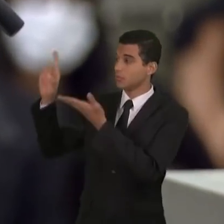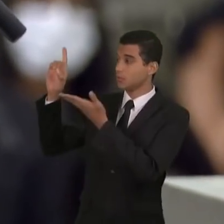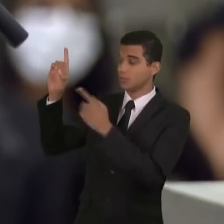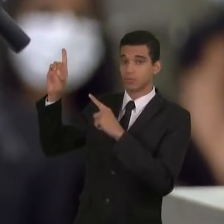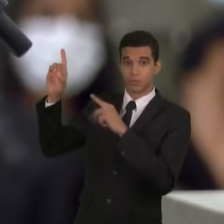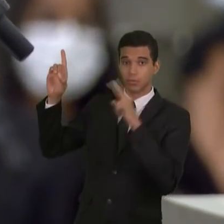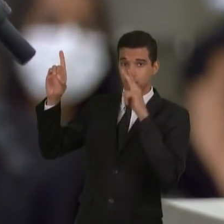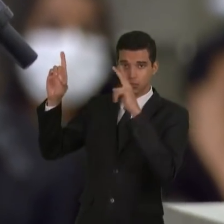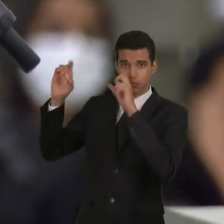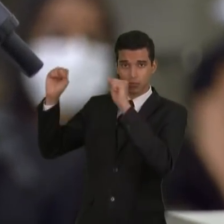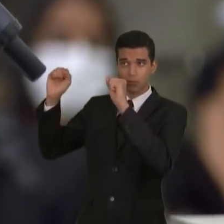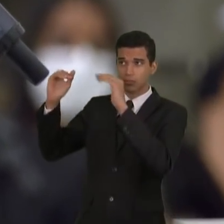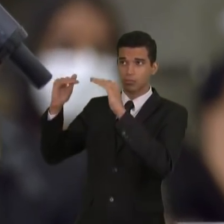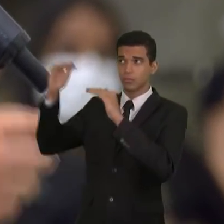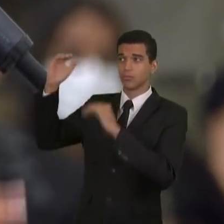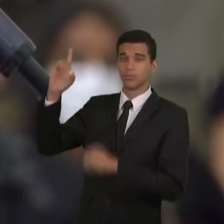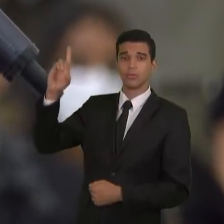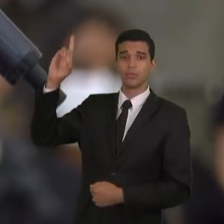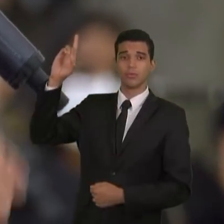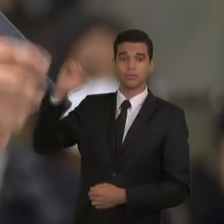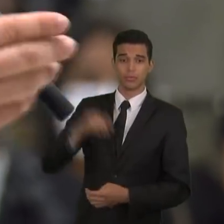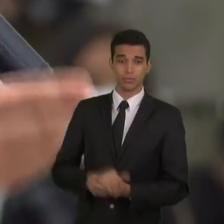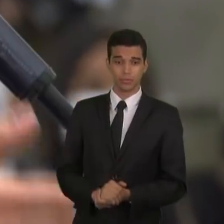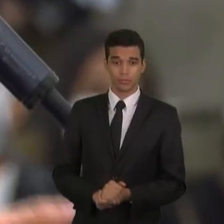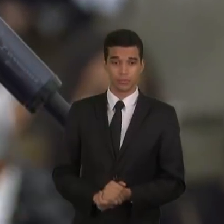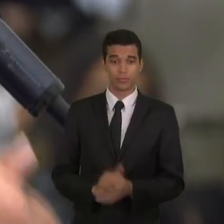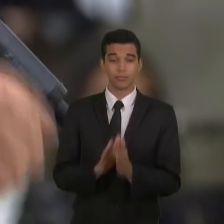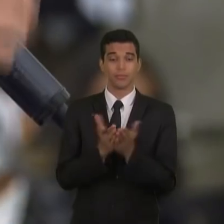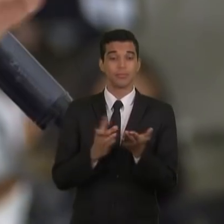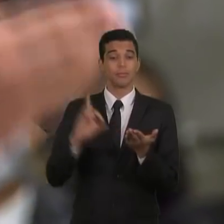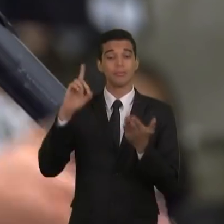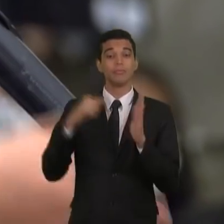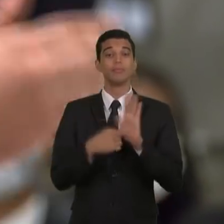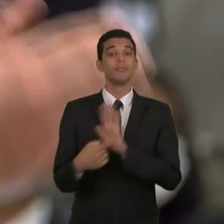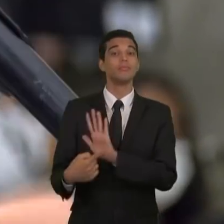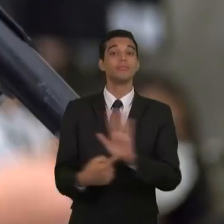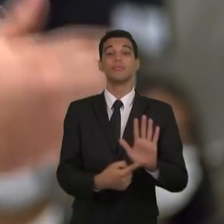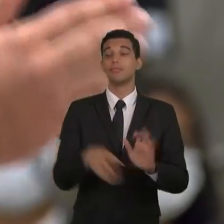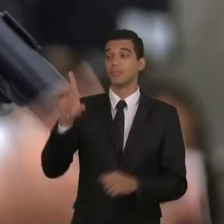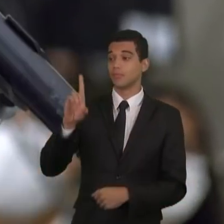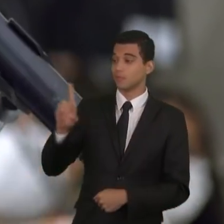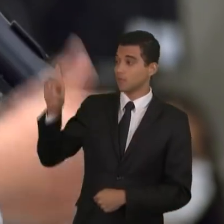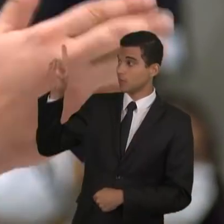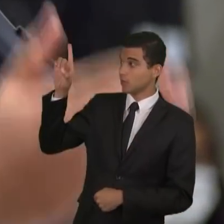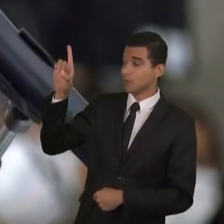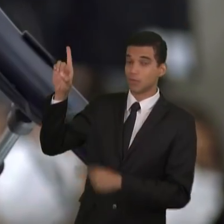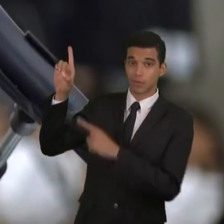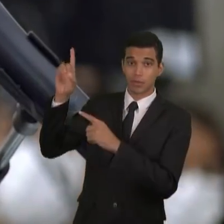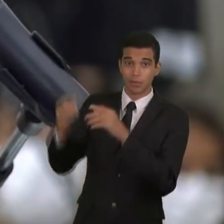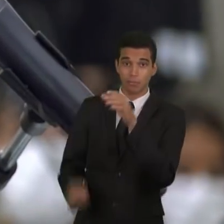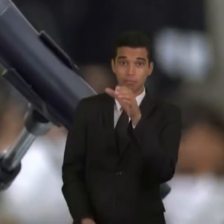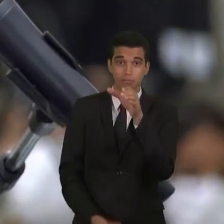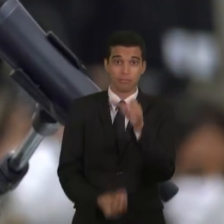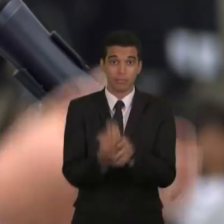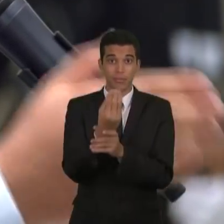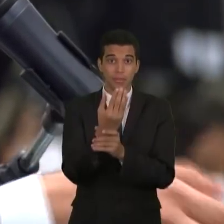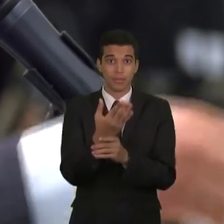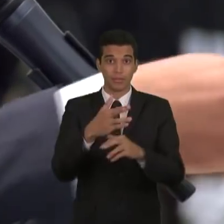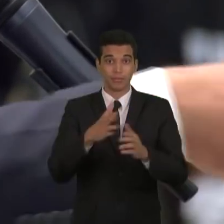caminhos fixos a Bíblia diz de que ele é quem cria a Vereda no meio do mar tempestuoso